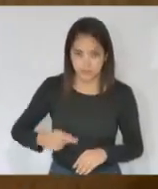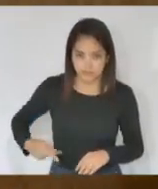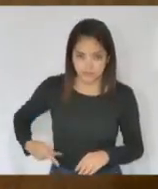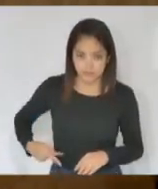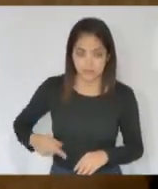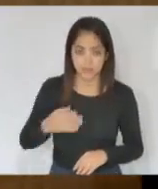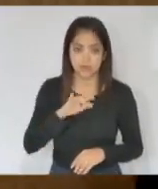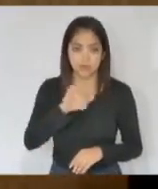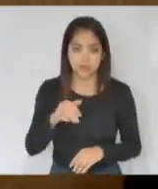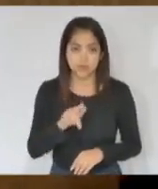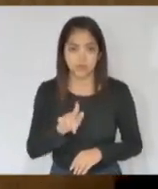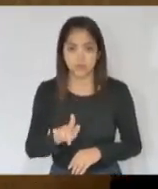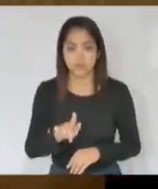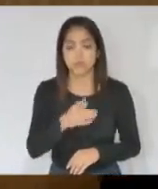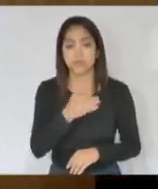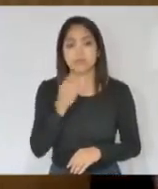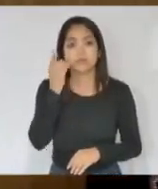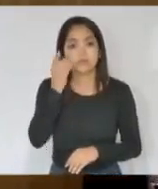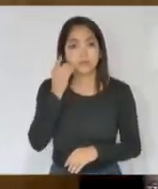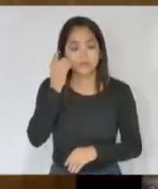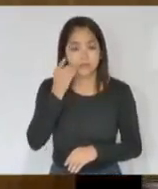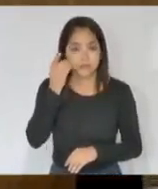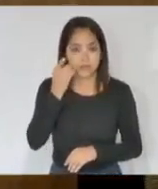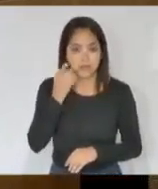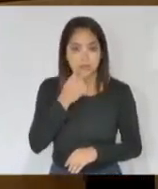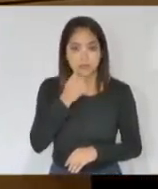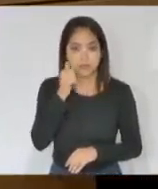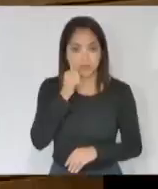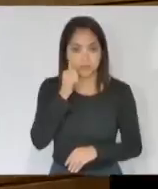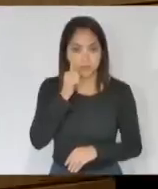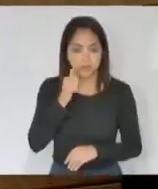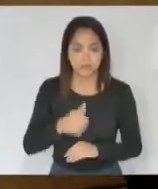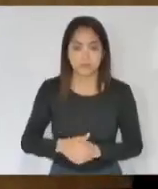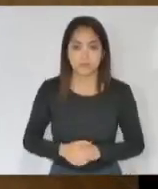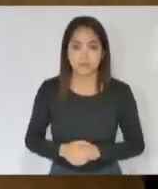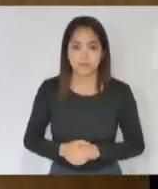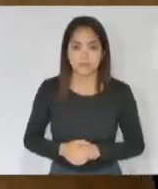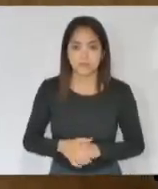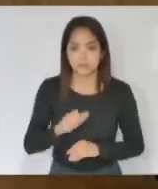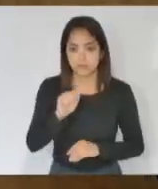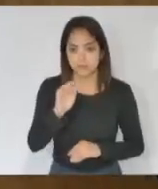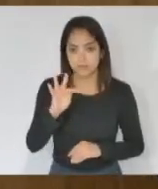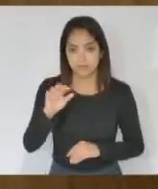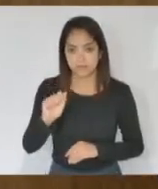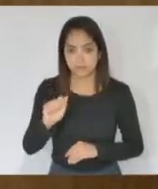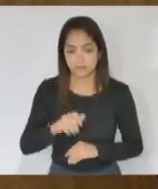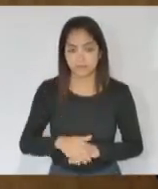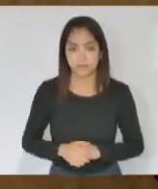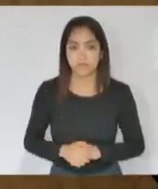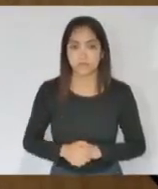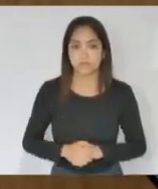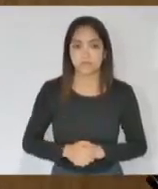Júlio Garcia, senhores deputados, deputadas. Ata da